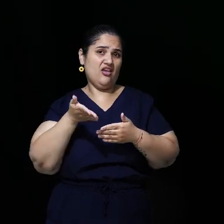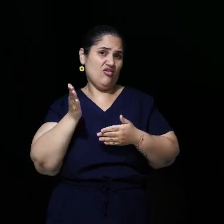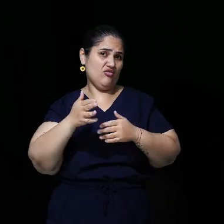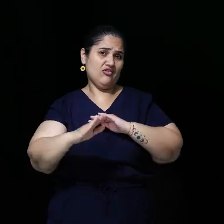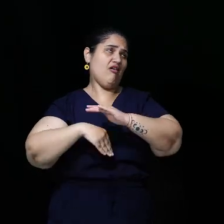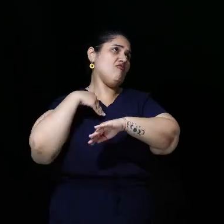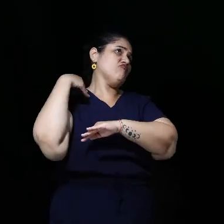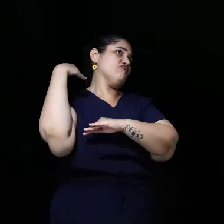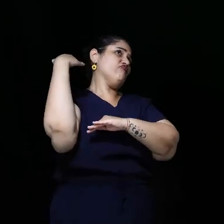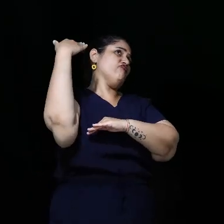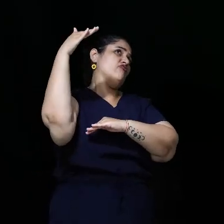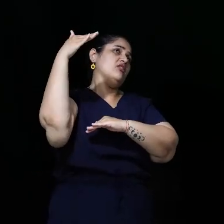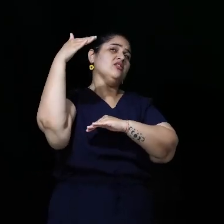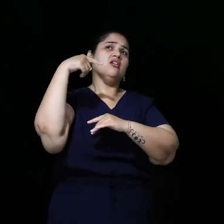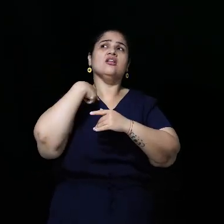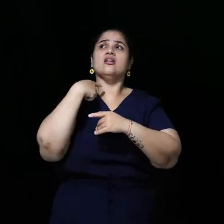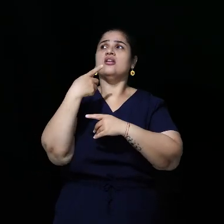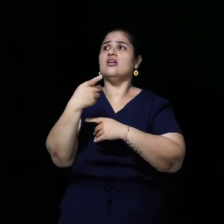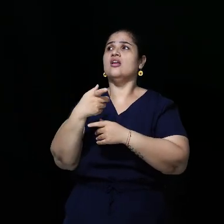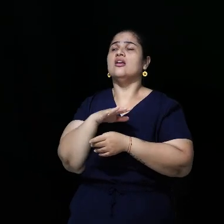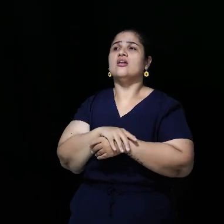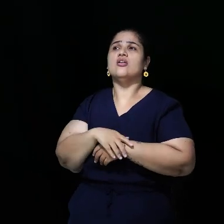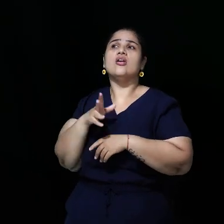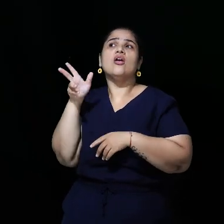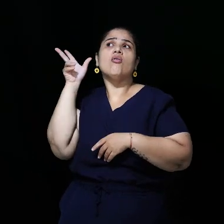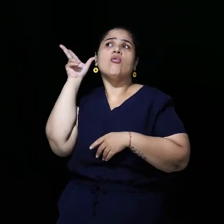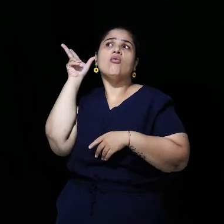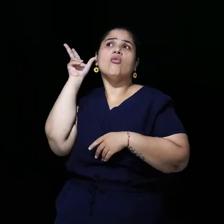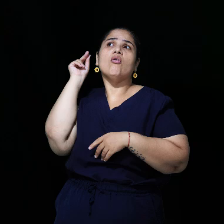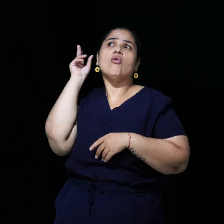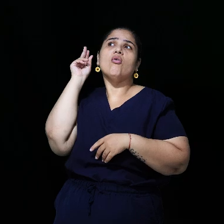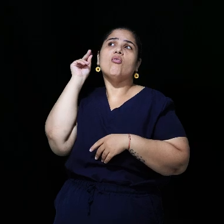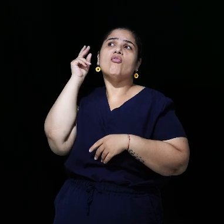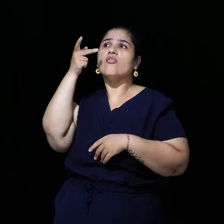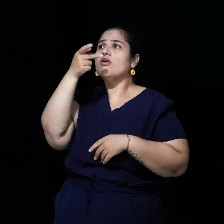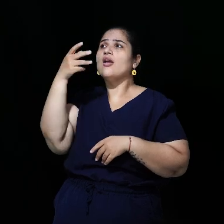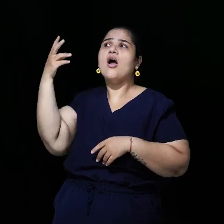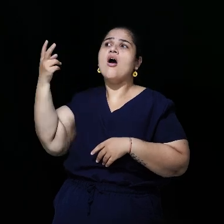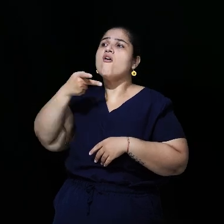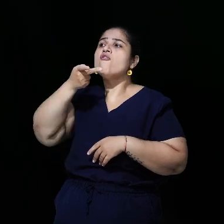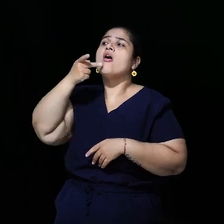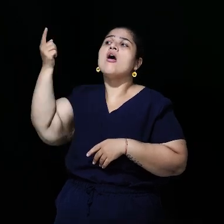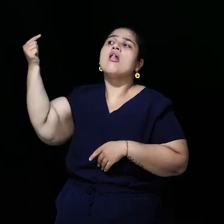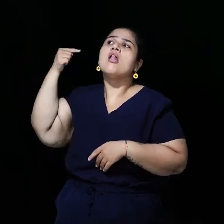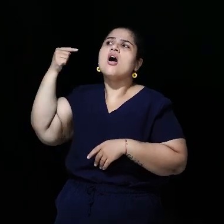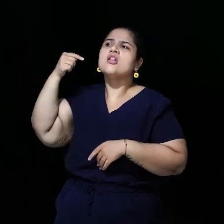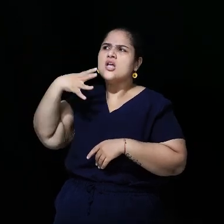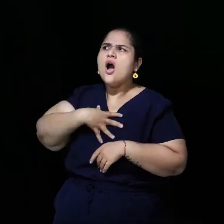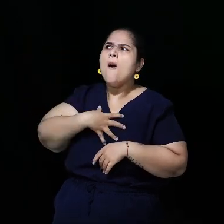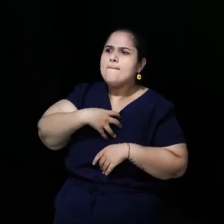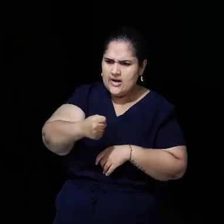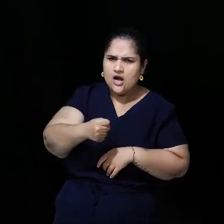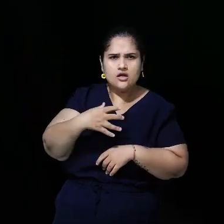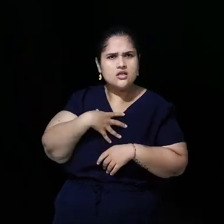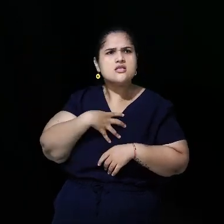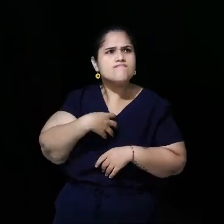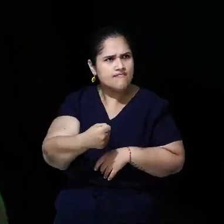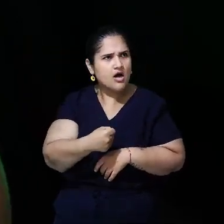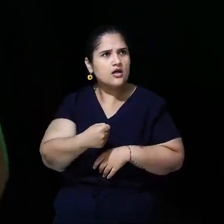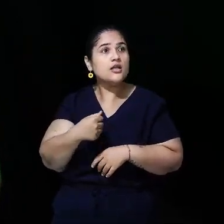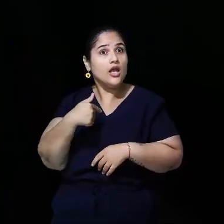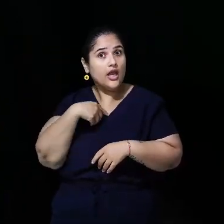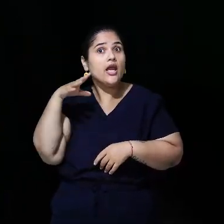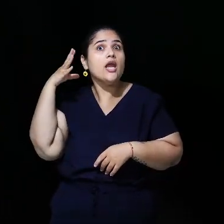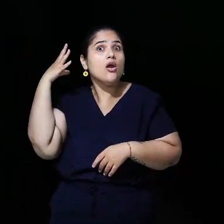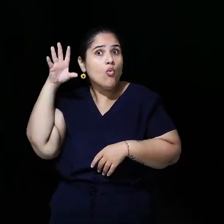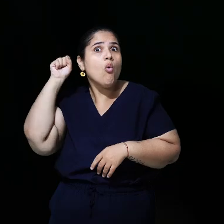que eu ouvia, sabe, para me cometer o suicídio, né? Acabar com a minha vida e tal, eu ouvia